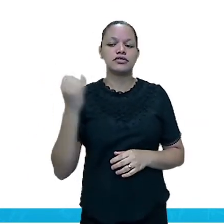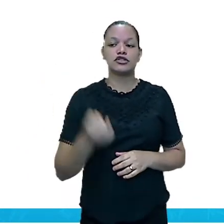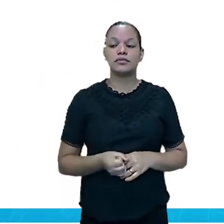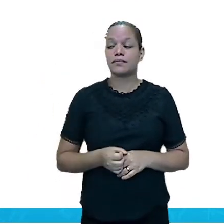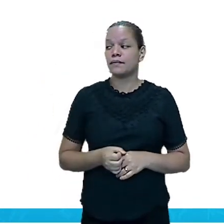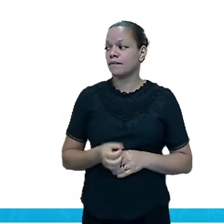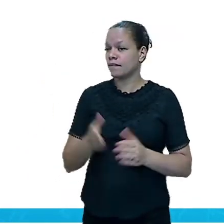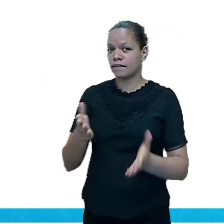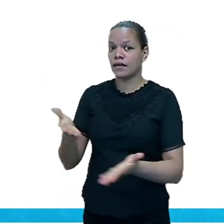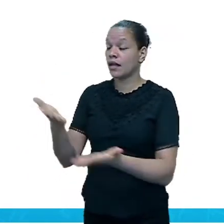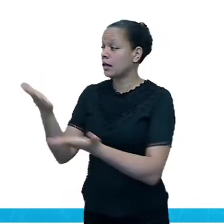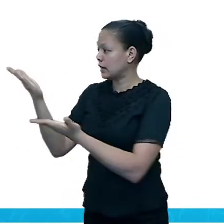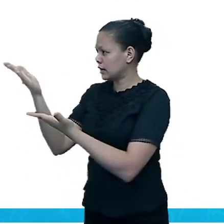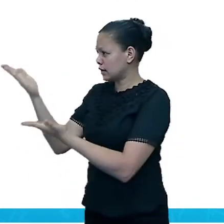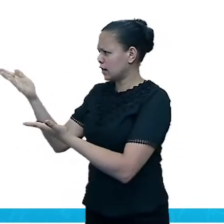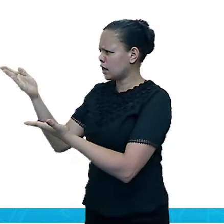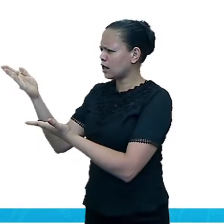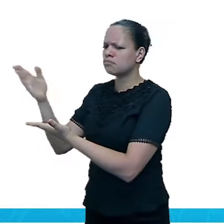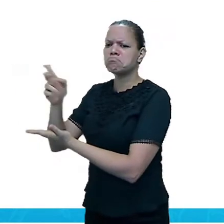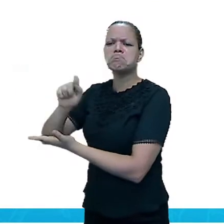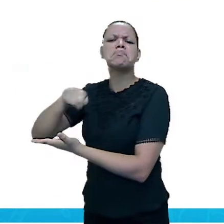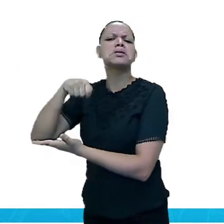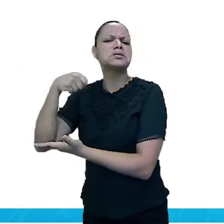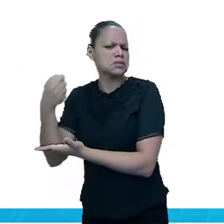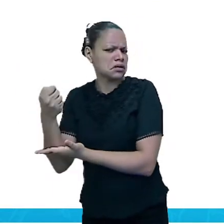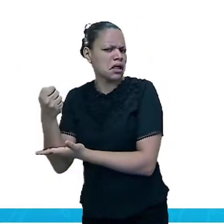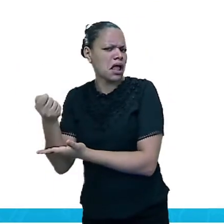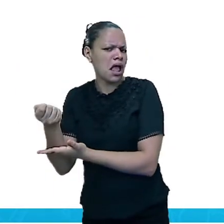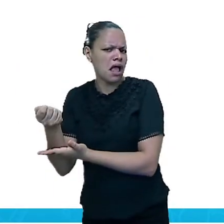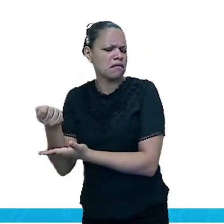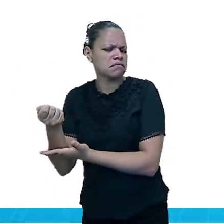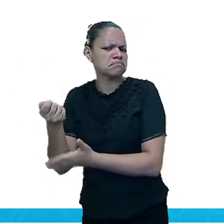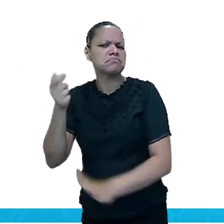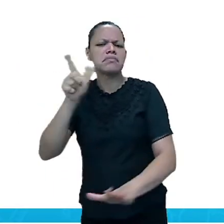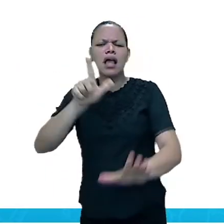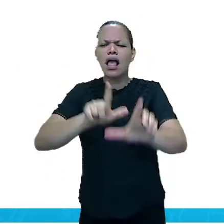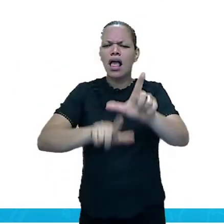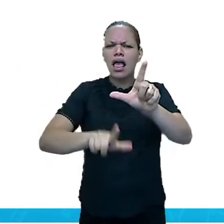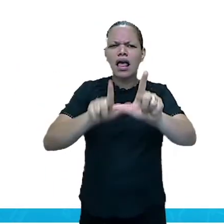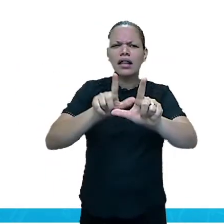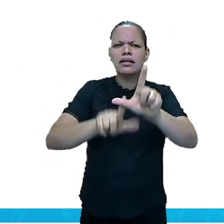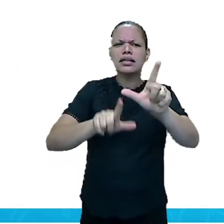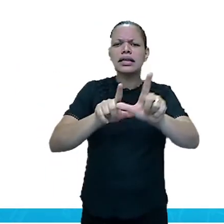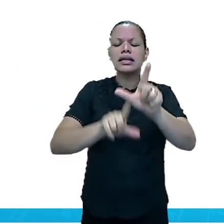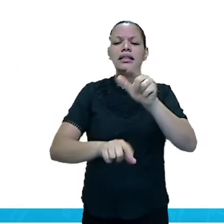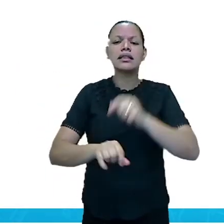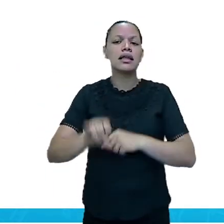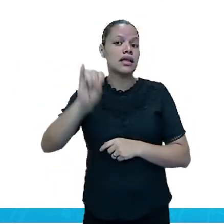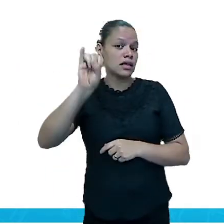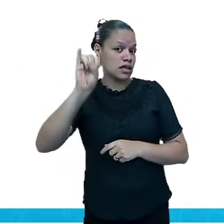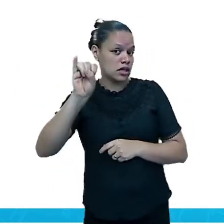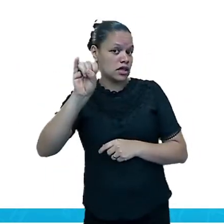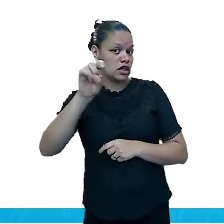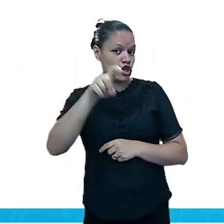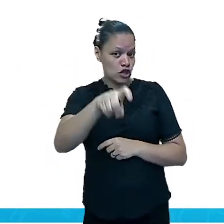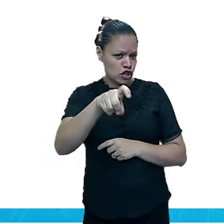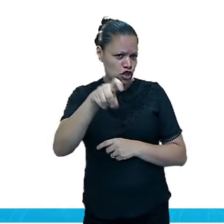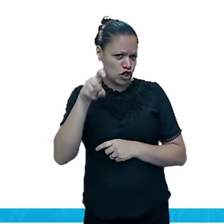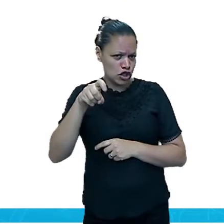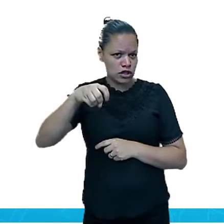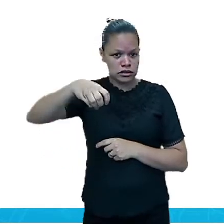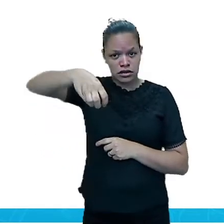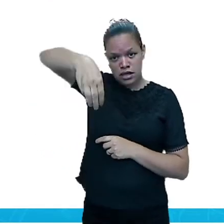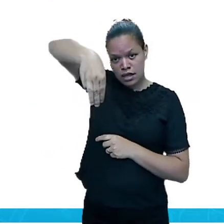né, a letra I, X, o C e o M, somente essas 4 letras